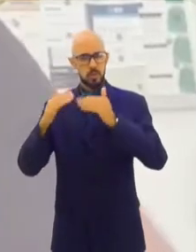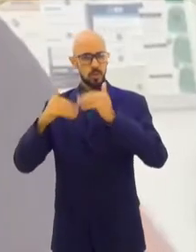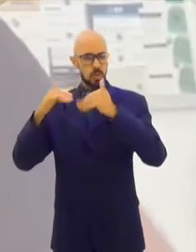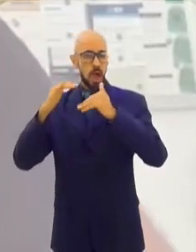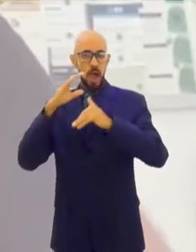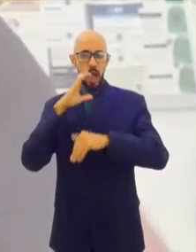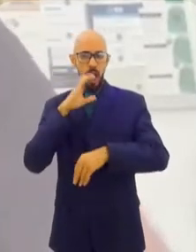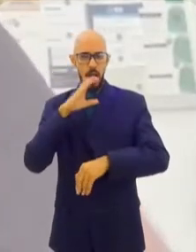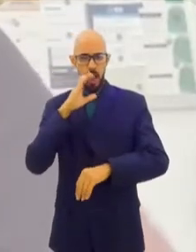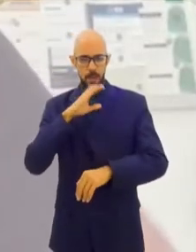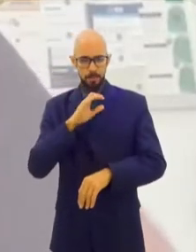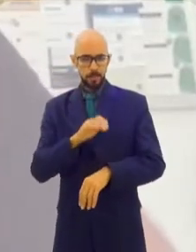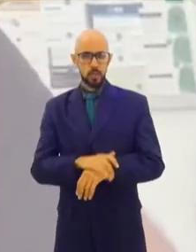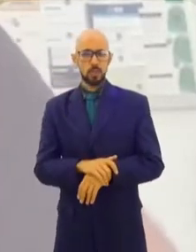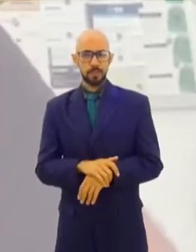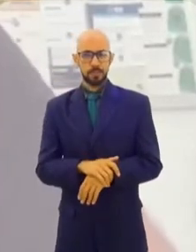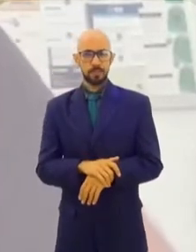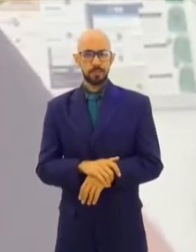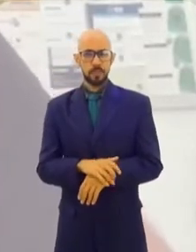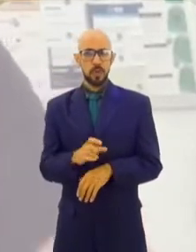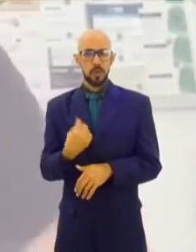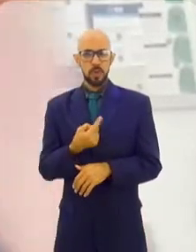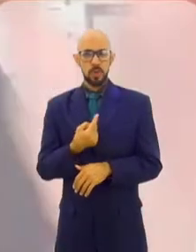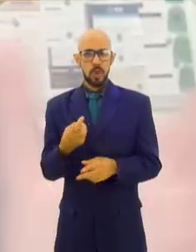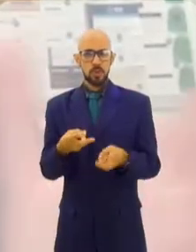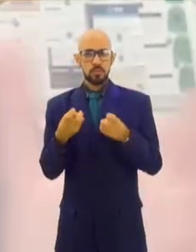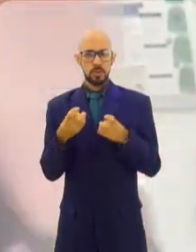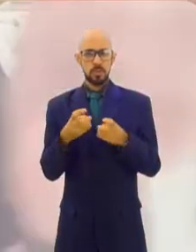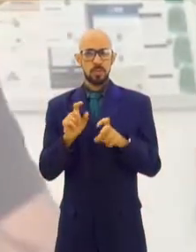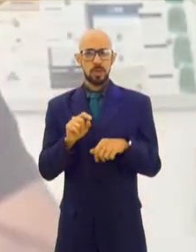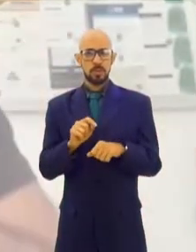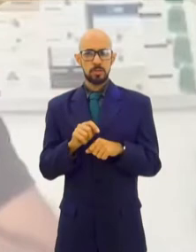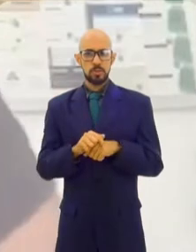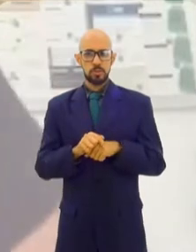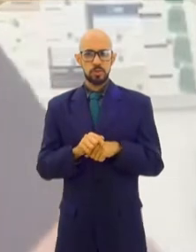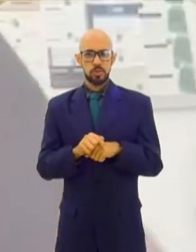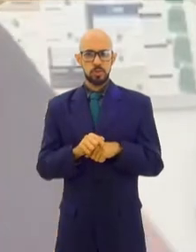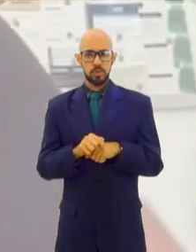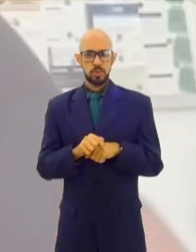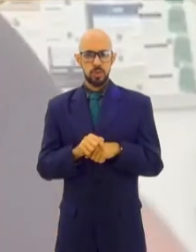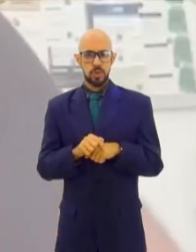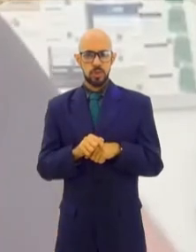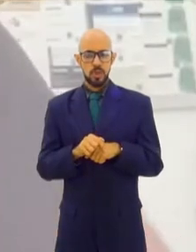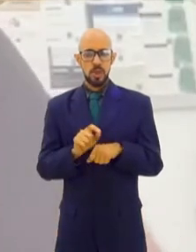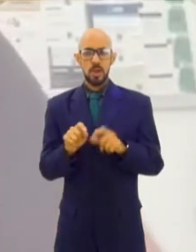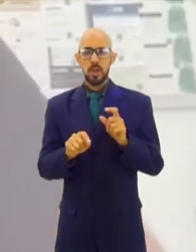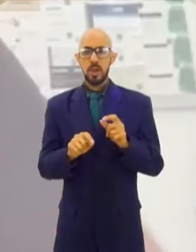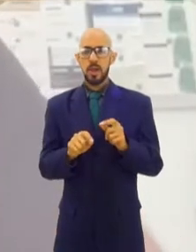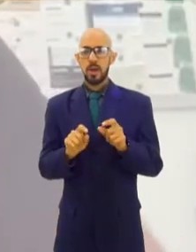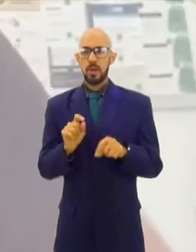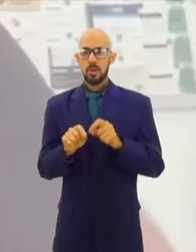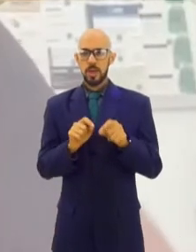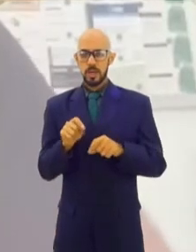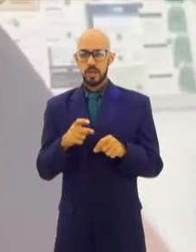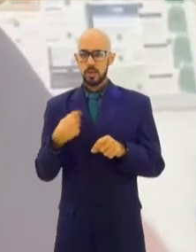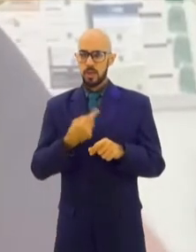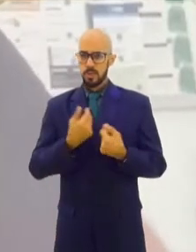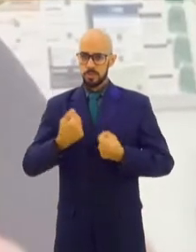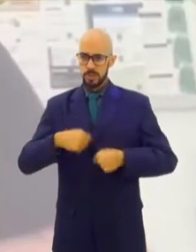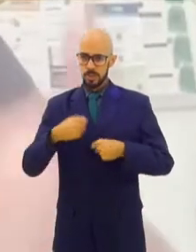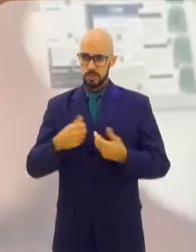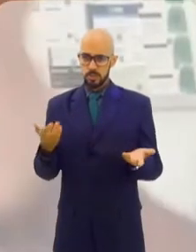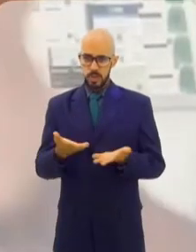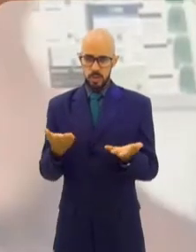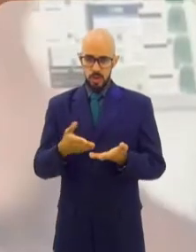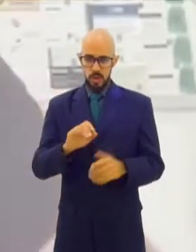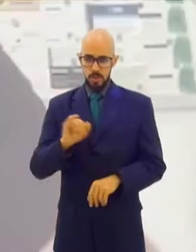crescimento A acelerado o que a gente depende disso já avançando um pouco é que a gente precisa